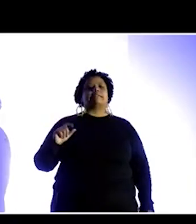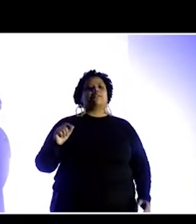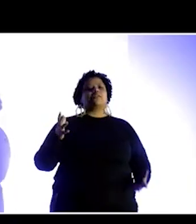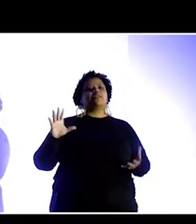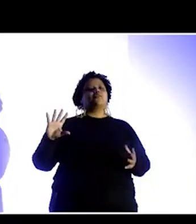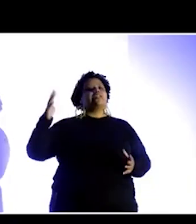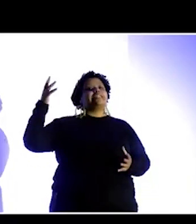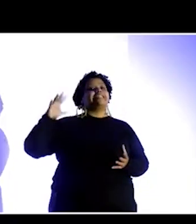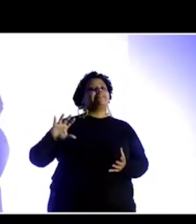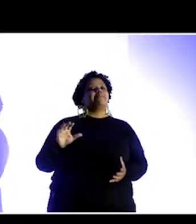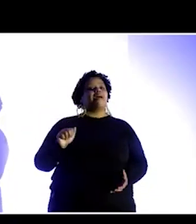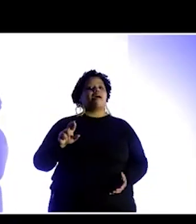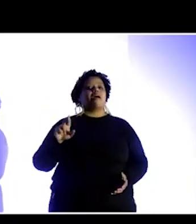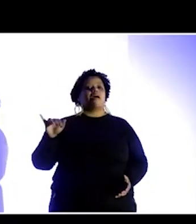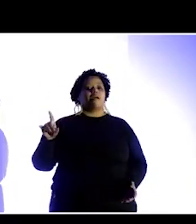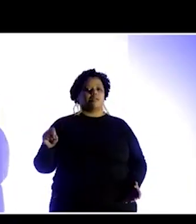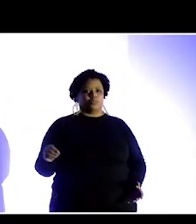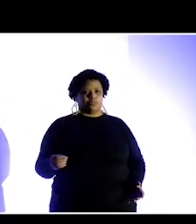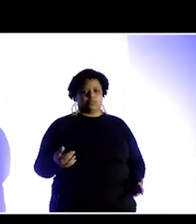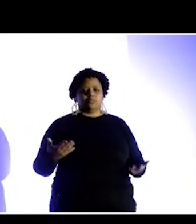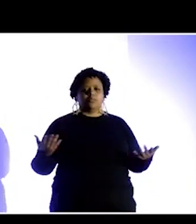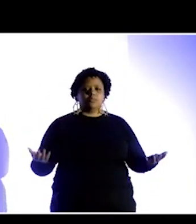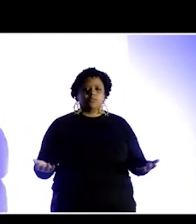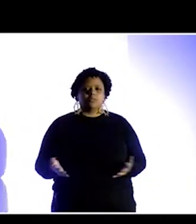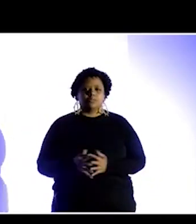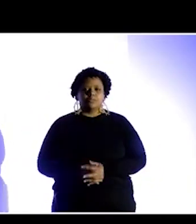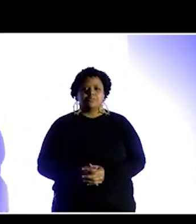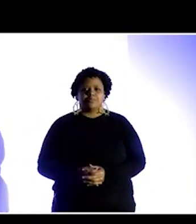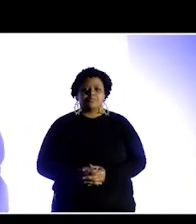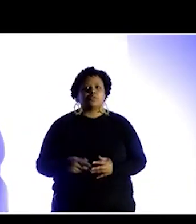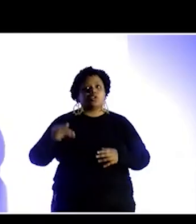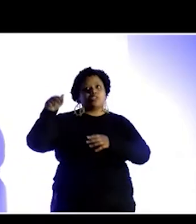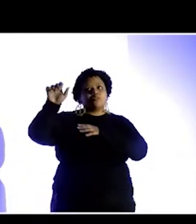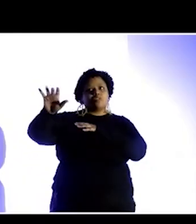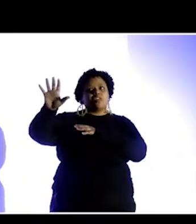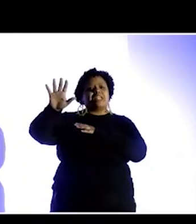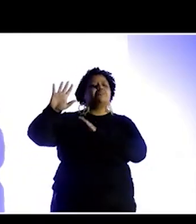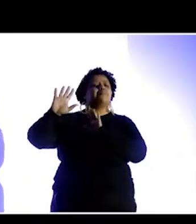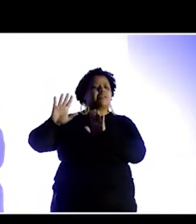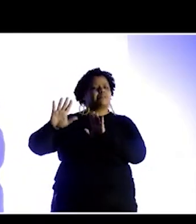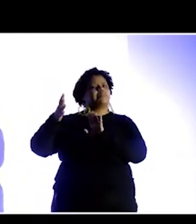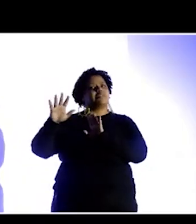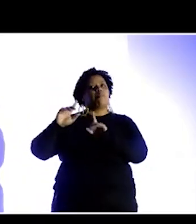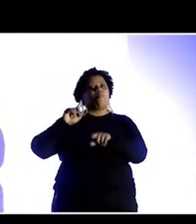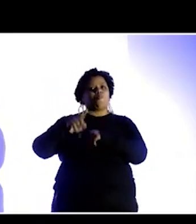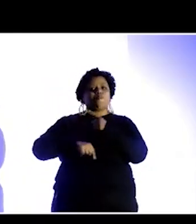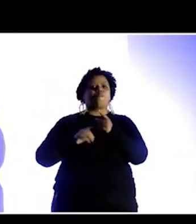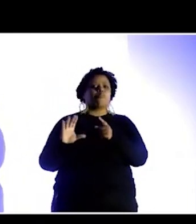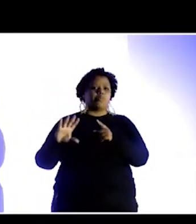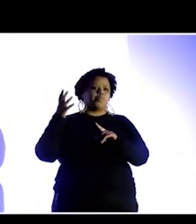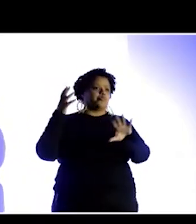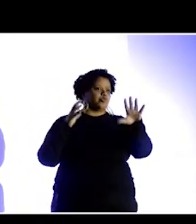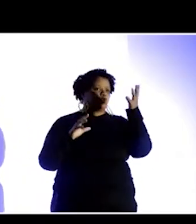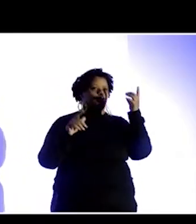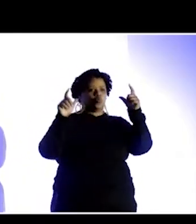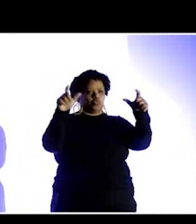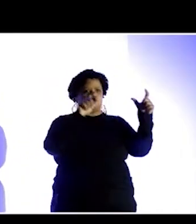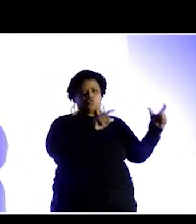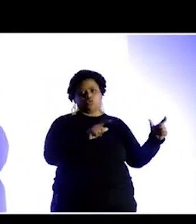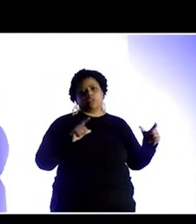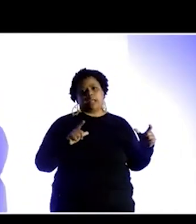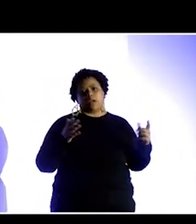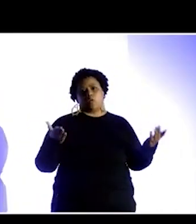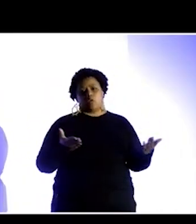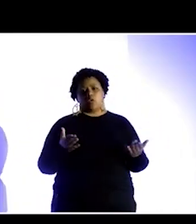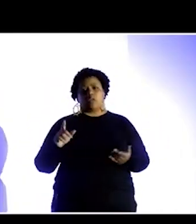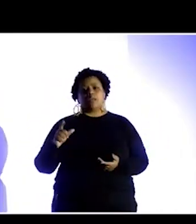gente só tinha um clima semiárido, que cobre ali boa parte ali do nosso Nordeste. Mas, recentemente, a gente acabou de detectar